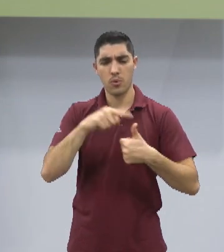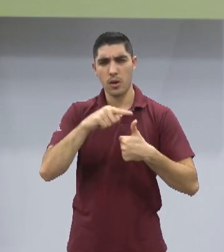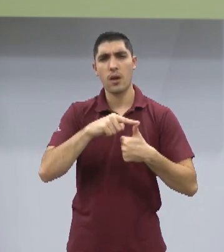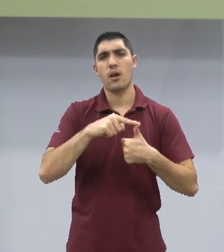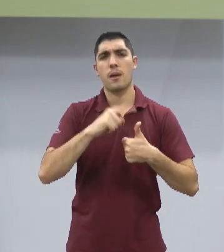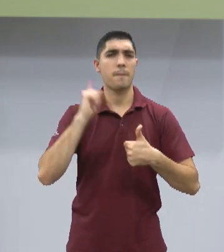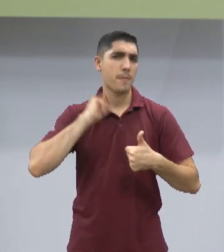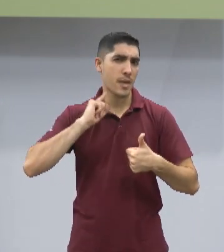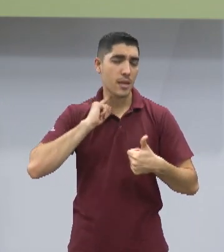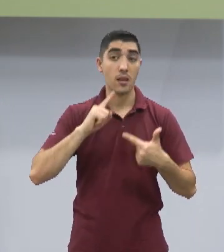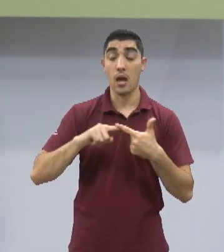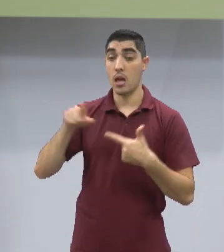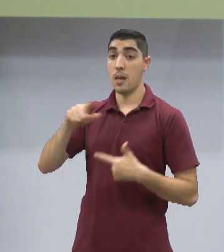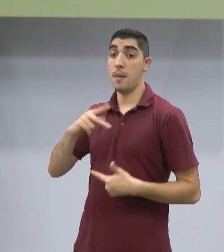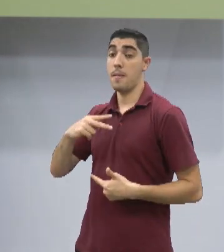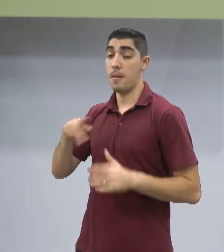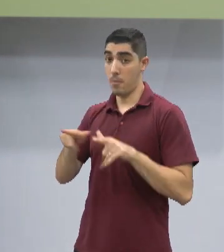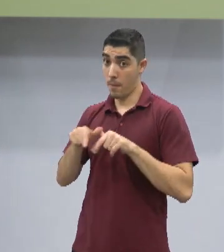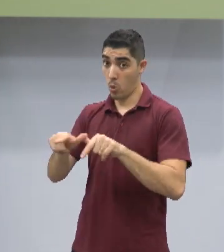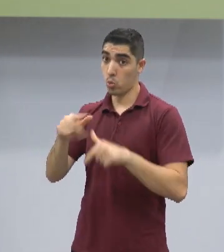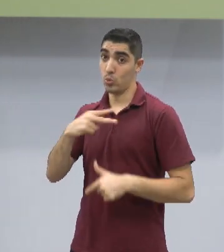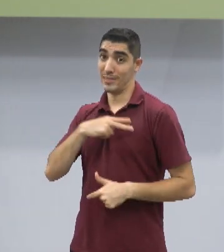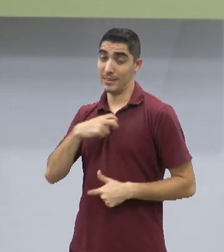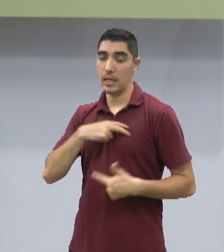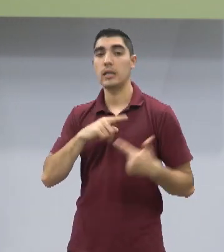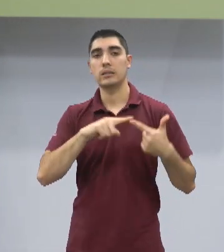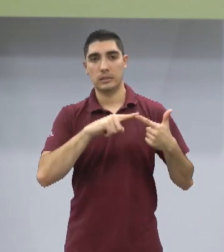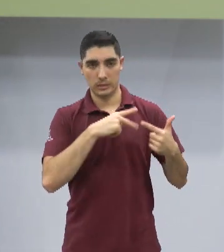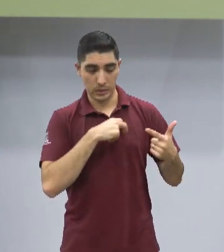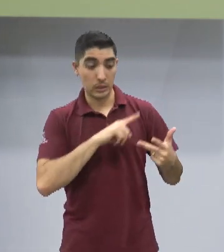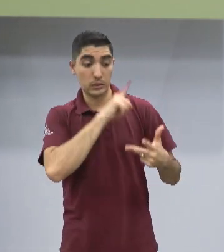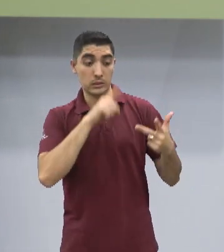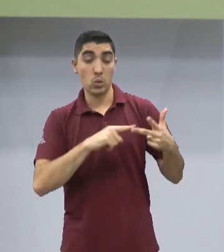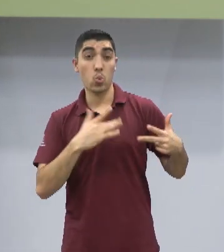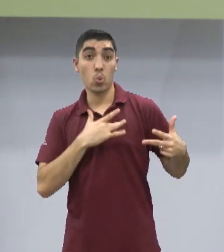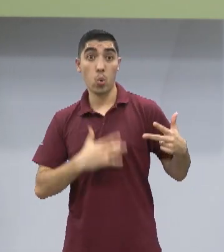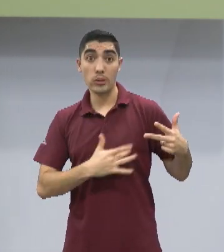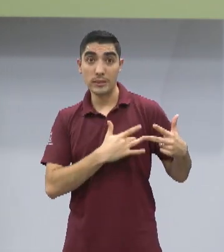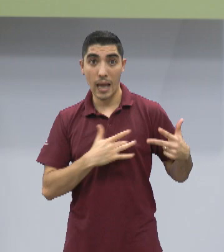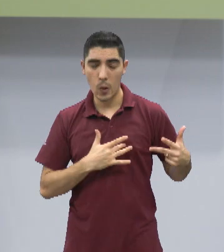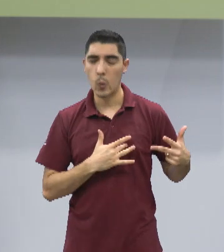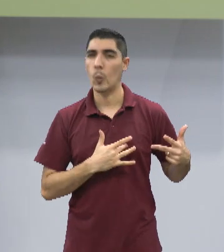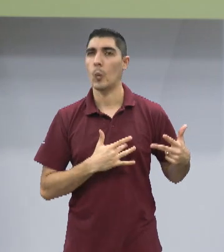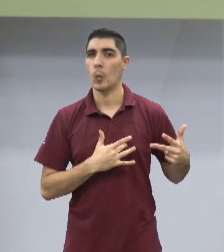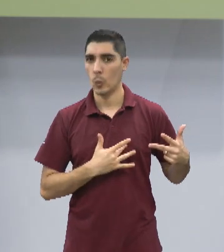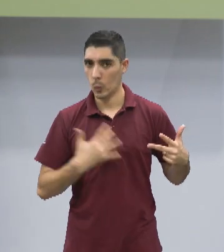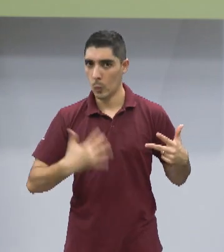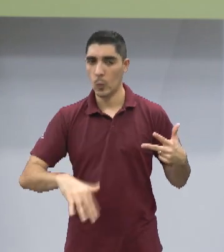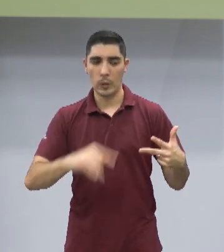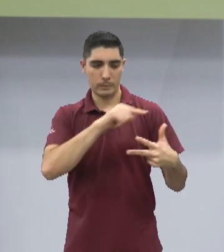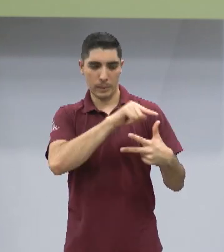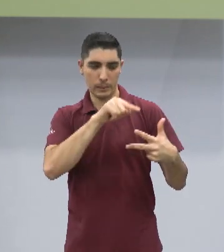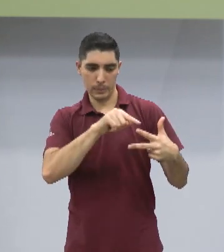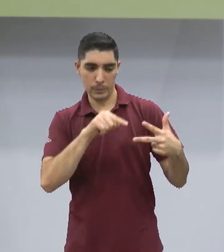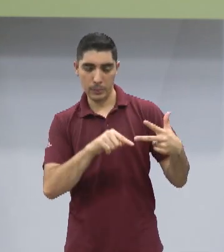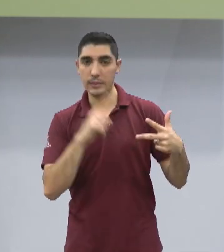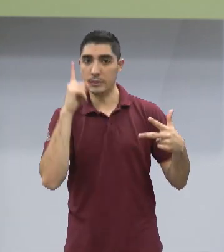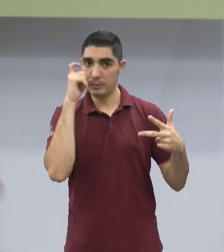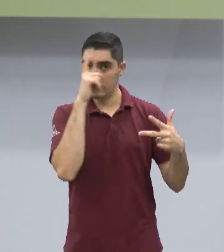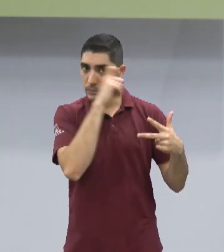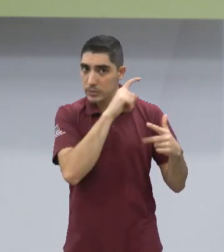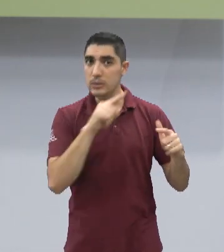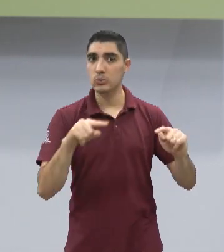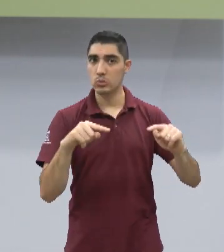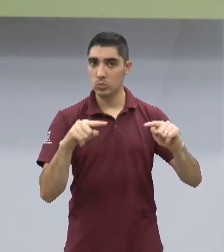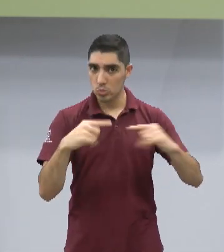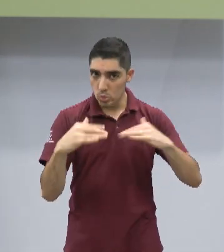próximo. SESI Bauru e o Cruzeiro. O Cruzeiro também já está no começo aí da tabela do São José. Então, assim, é uma prova, um teste de fogo para o São José. O São José que